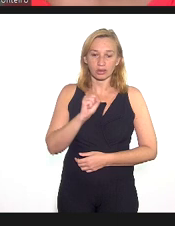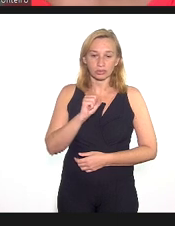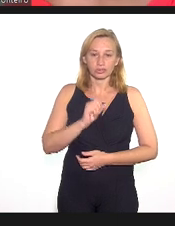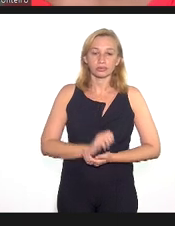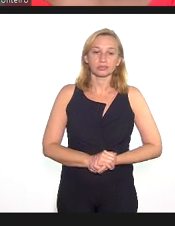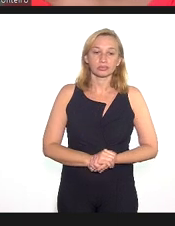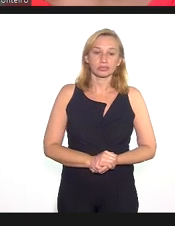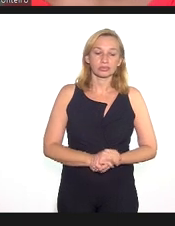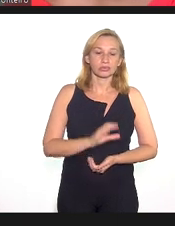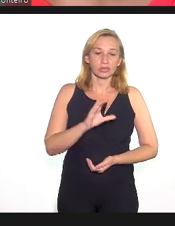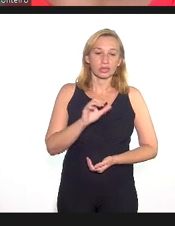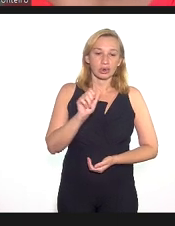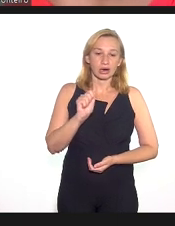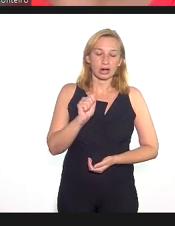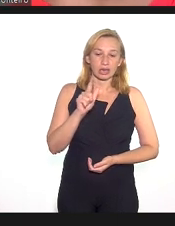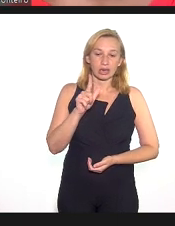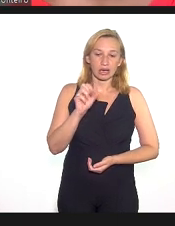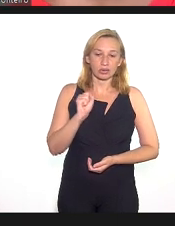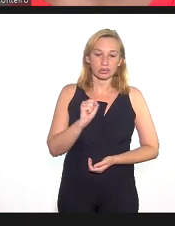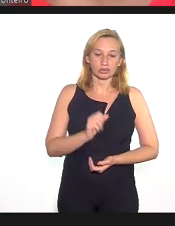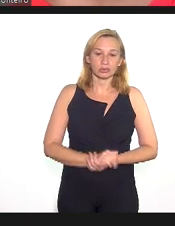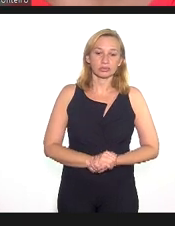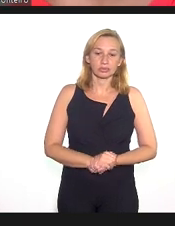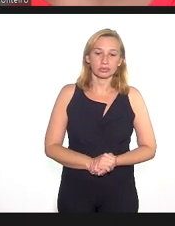Deputado delegado Carlos Augusto.